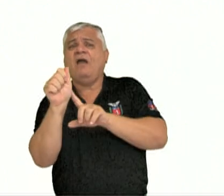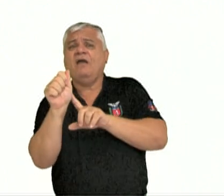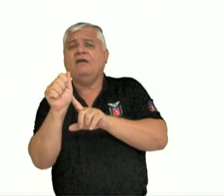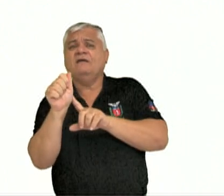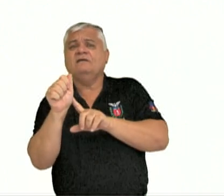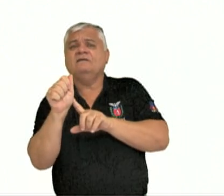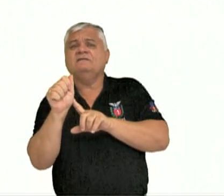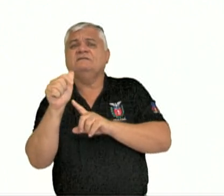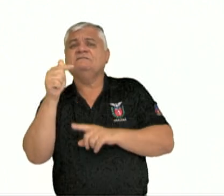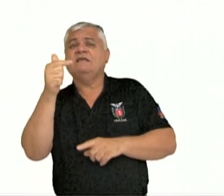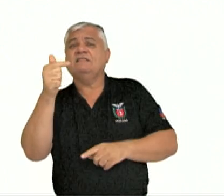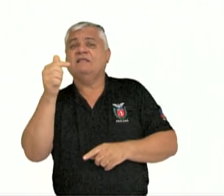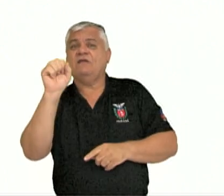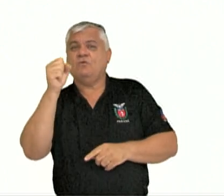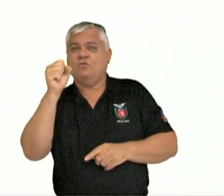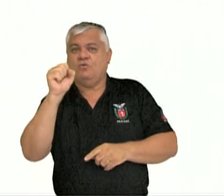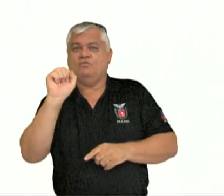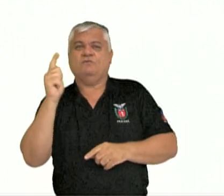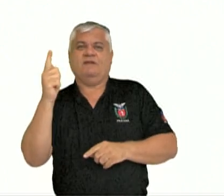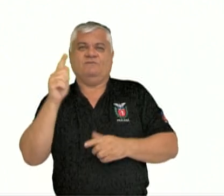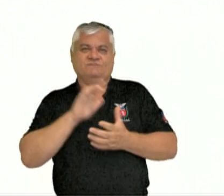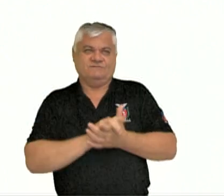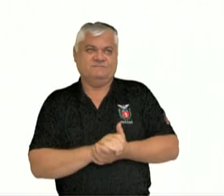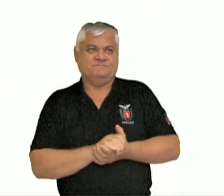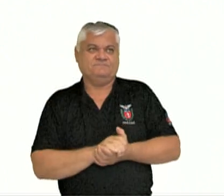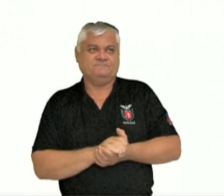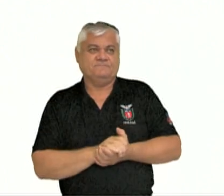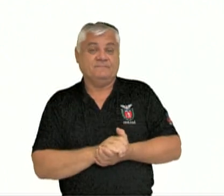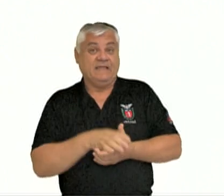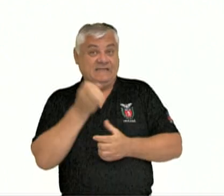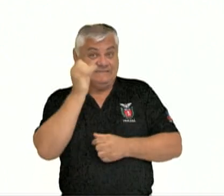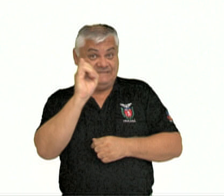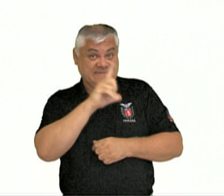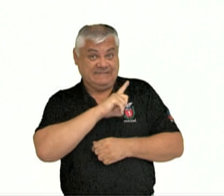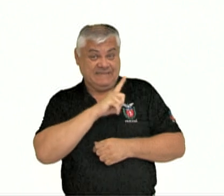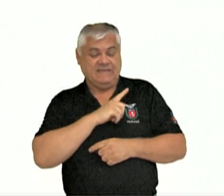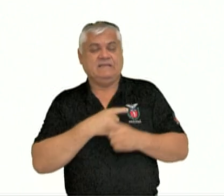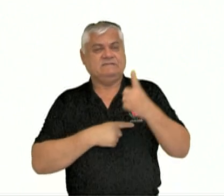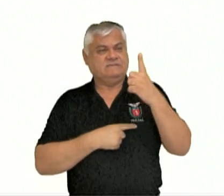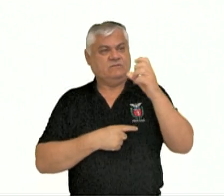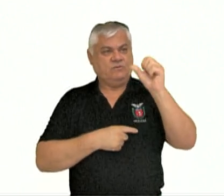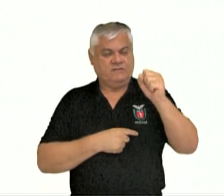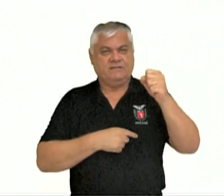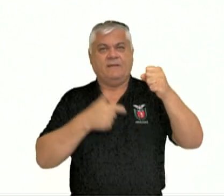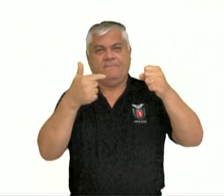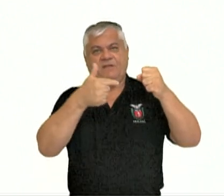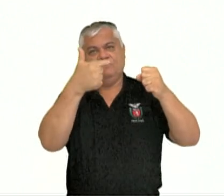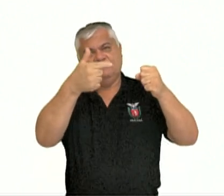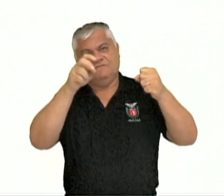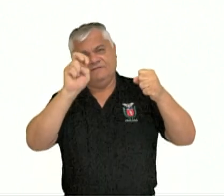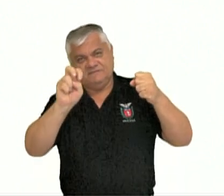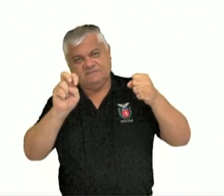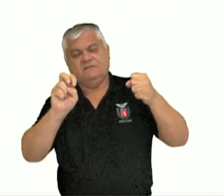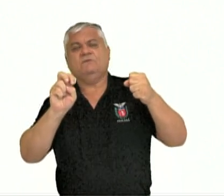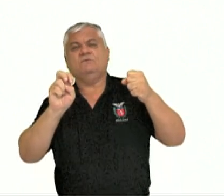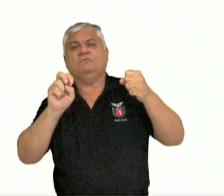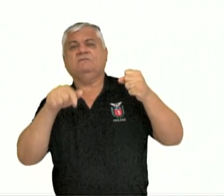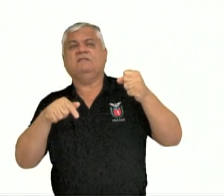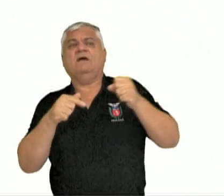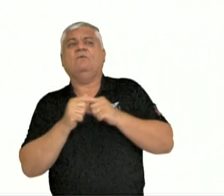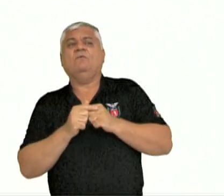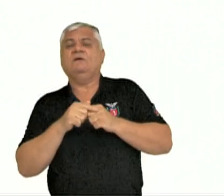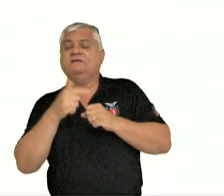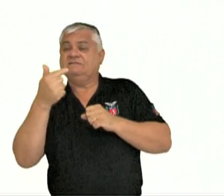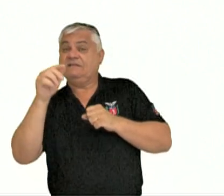de 78 graus. Então, se eu tenho um ângulo de 78 graus, eu tenho o seu correspondente no primeiro